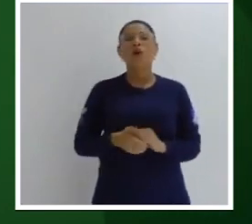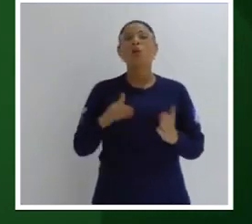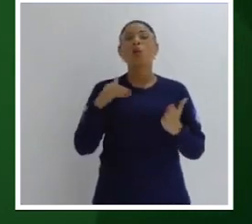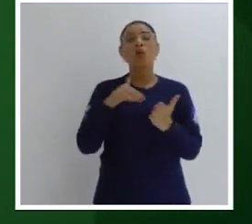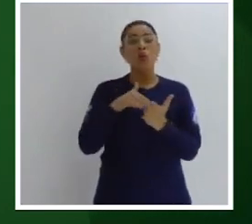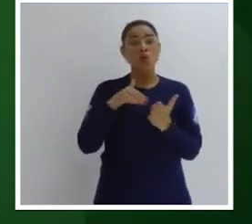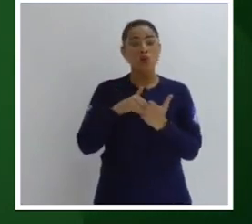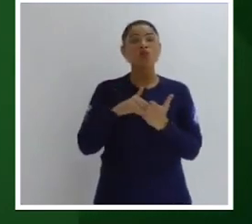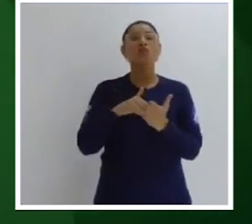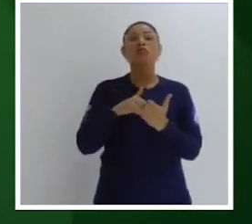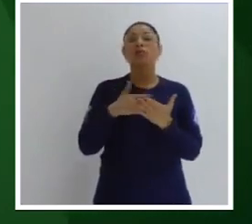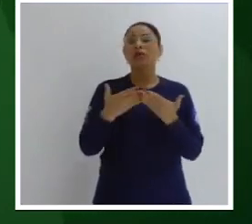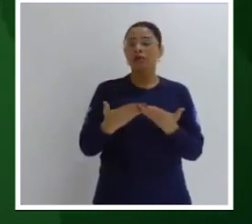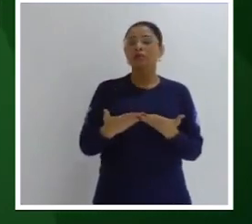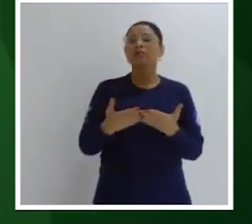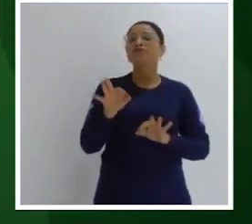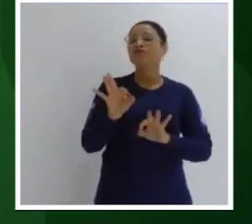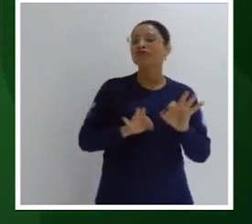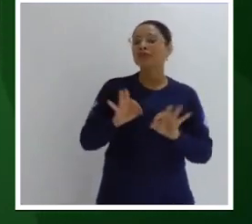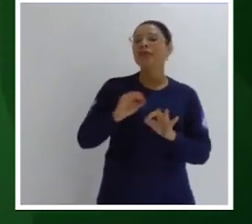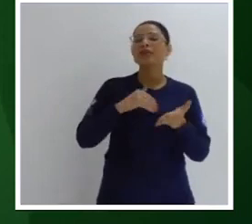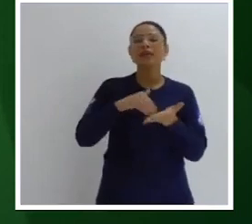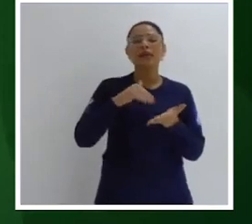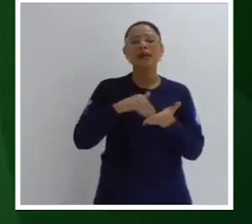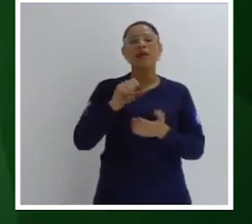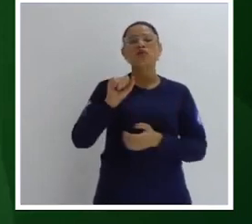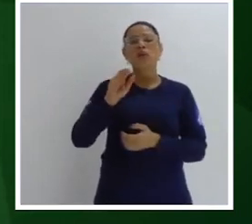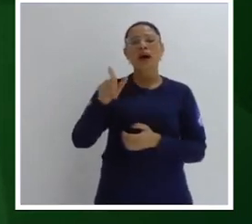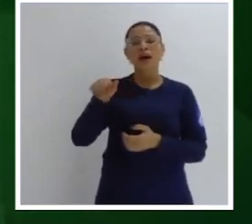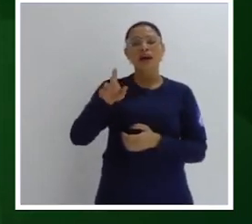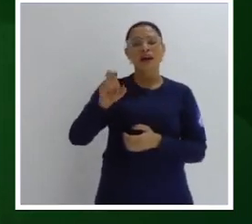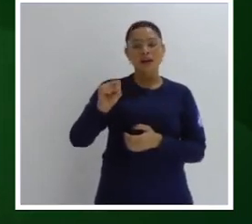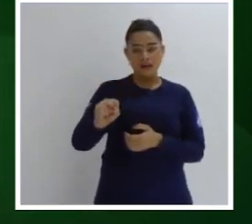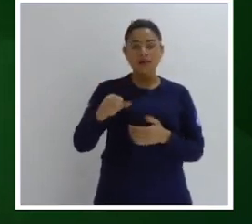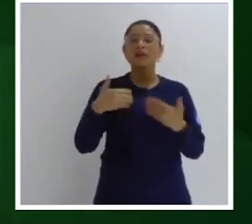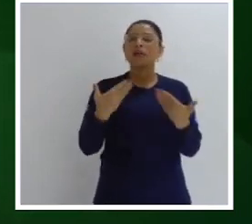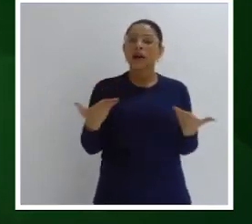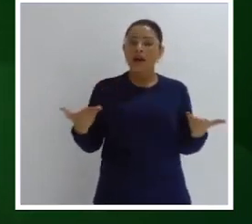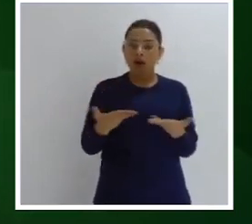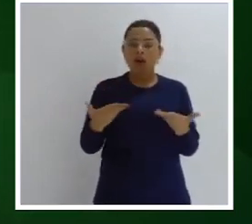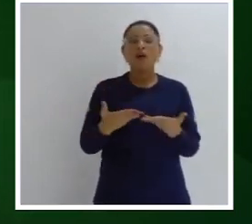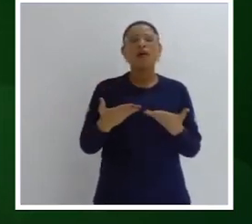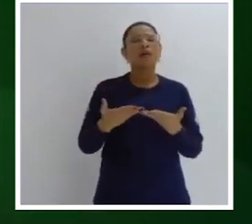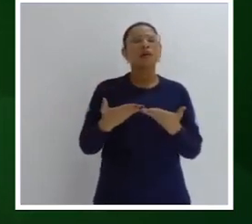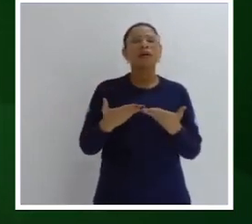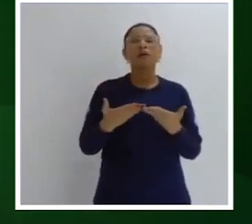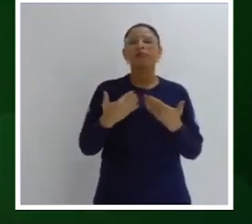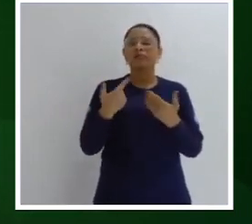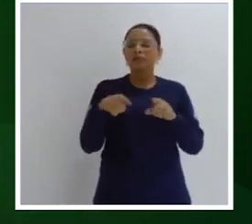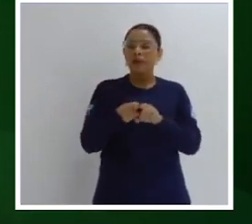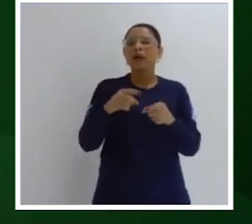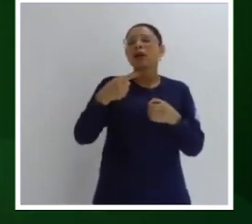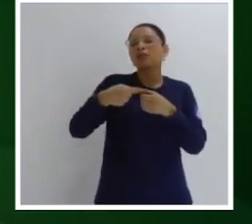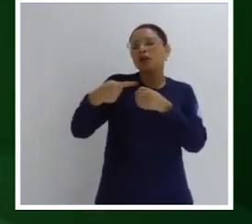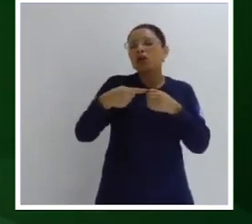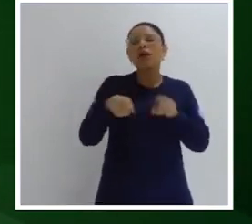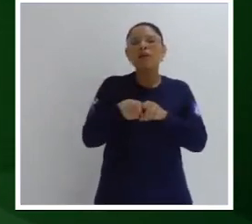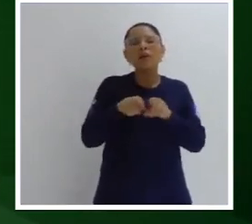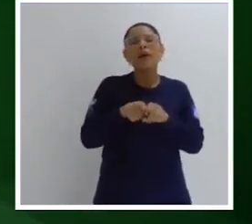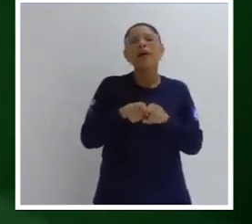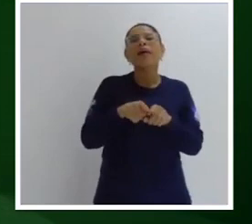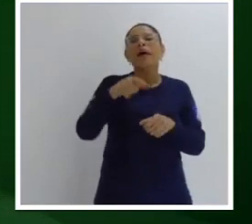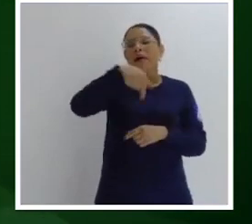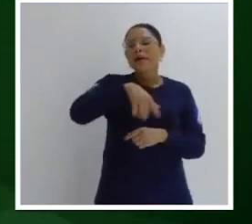do secretário Soares a gente viu embora eu não seja do interior né ou na capital mas a gente viu aí